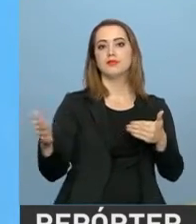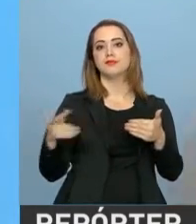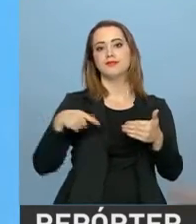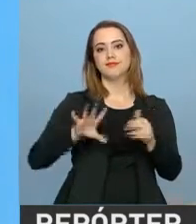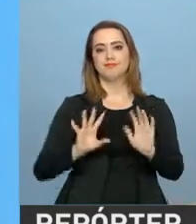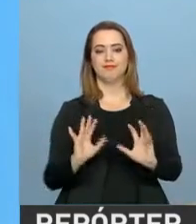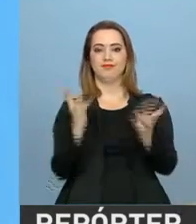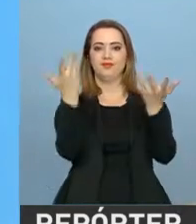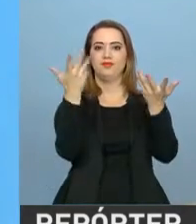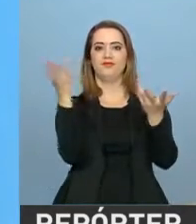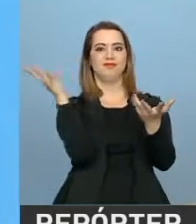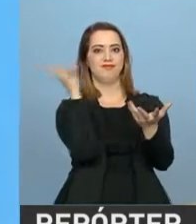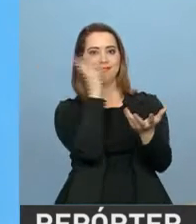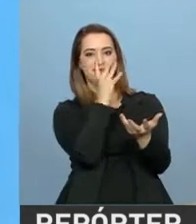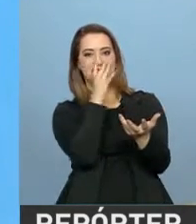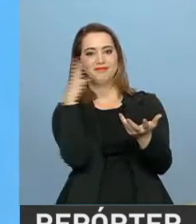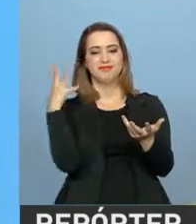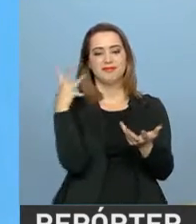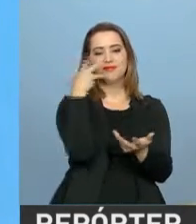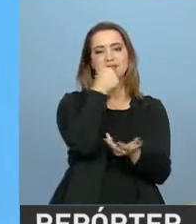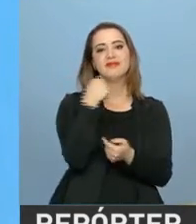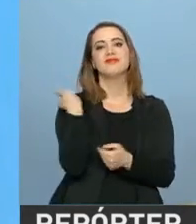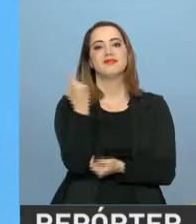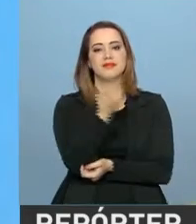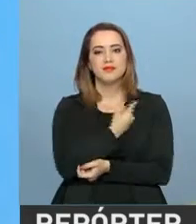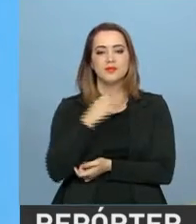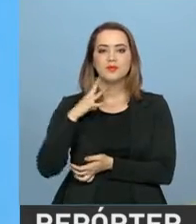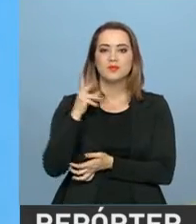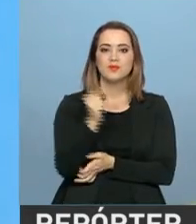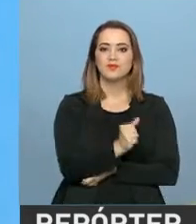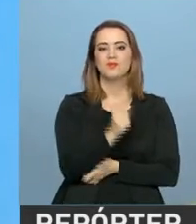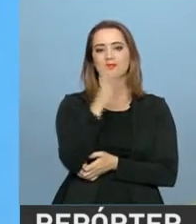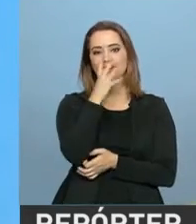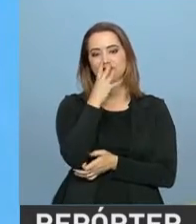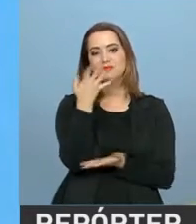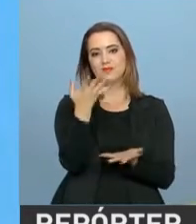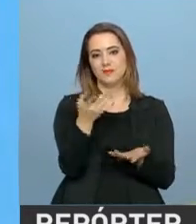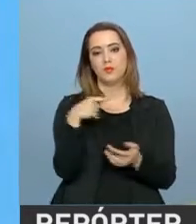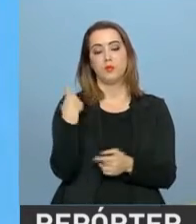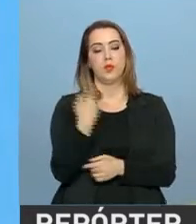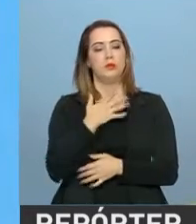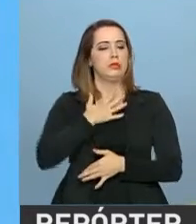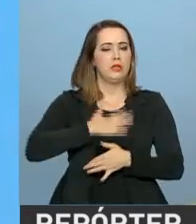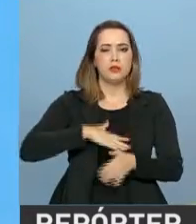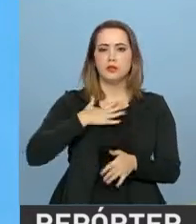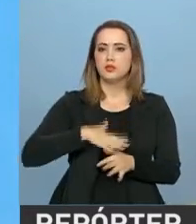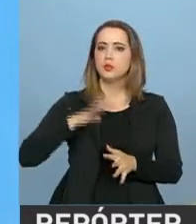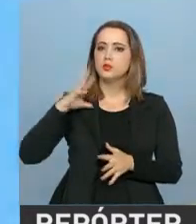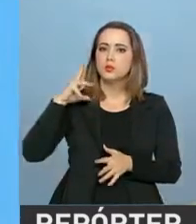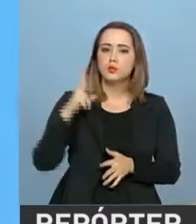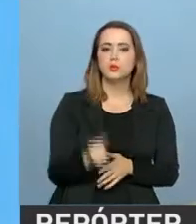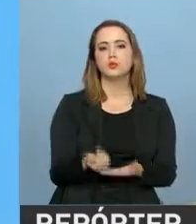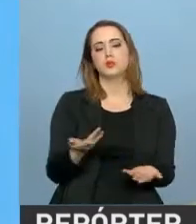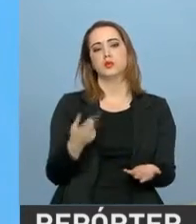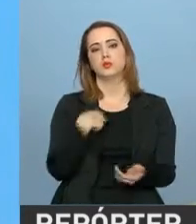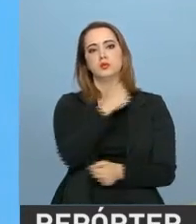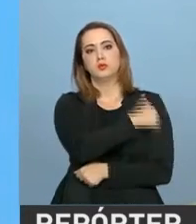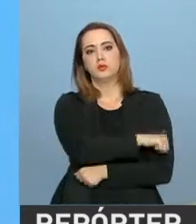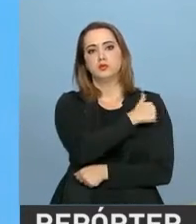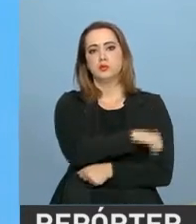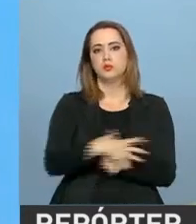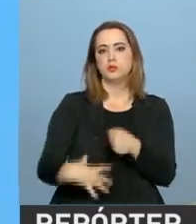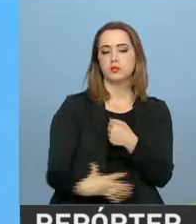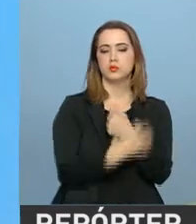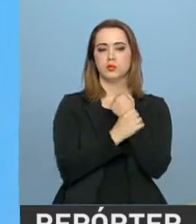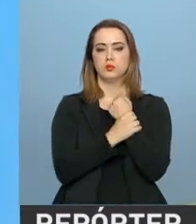naquele espetáculo maravilhoso a que todos assistimos, foi uma tranquilidade absoluta no Rio de Janeiro. Portanto,